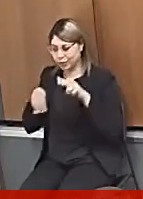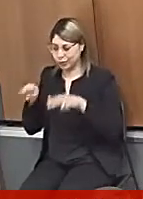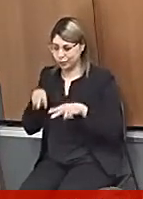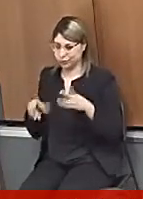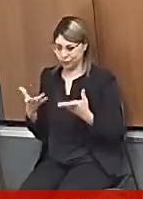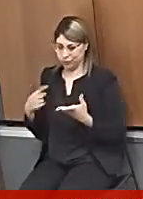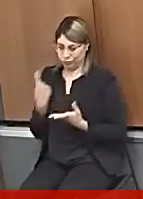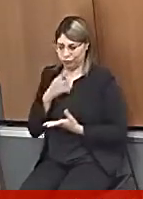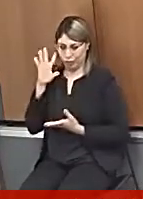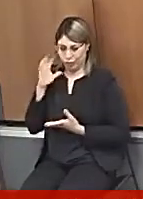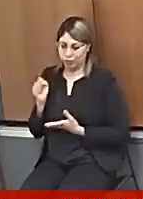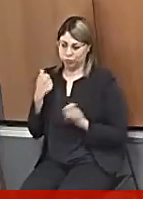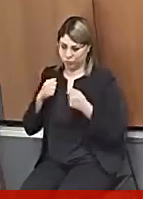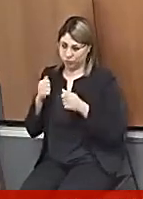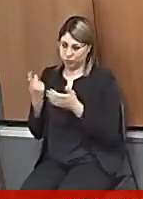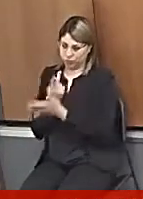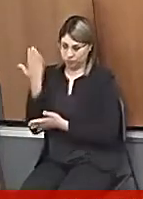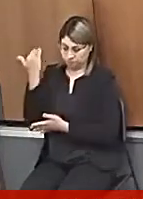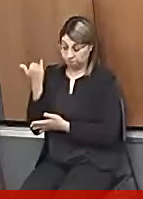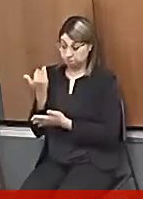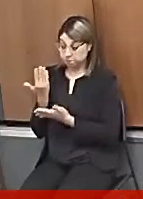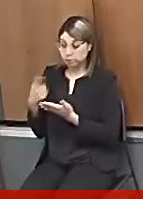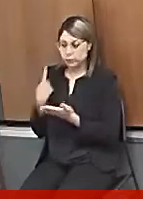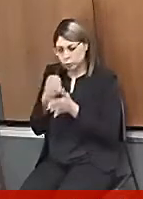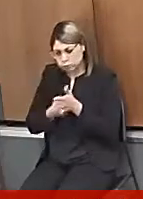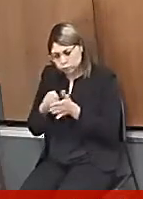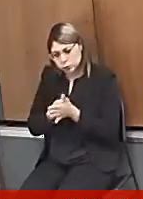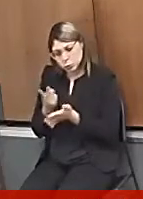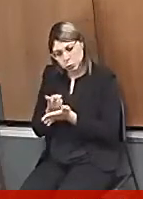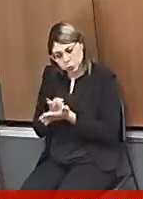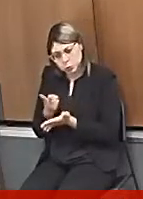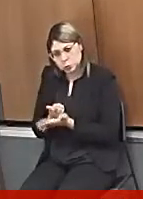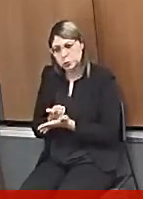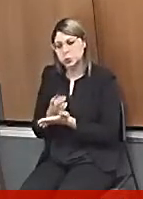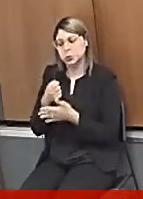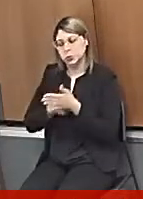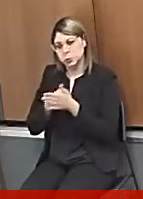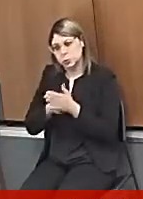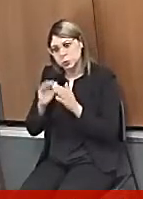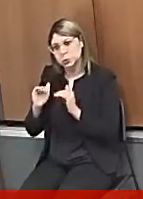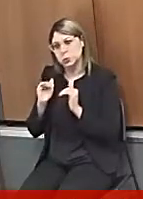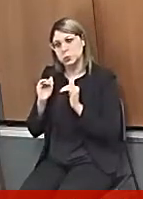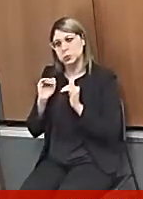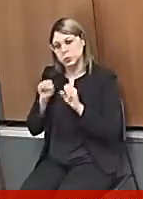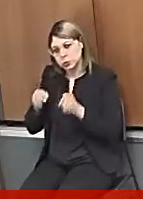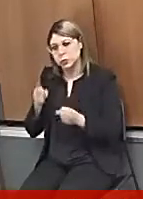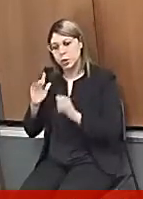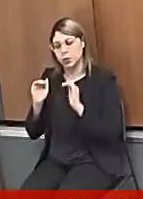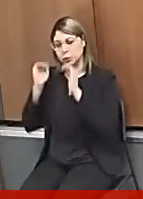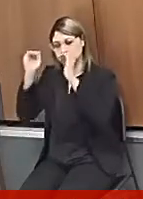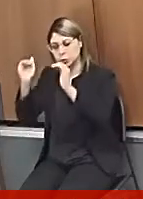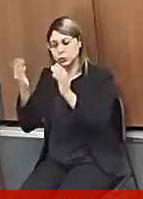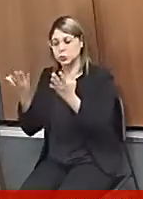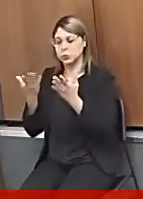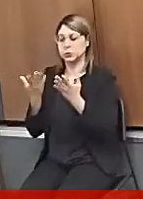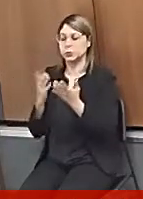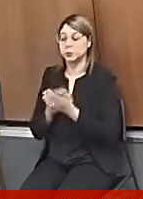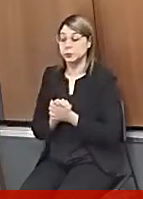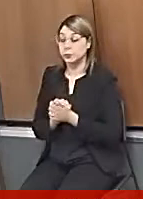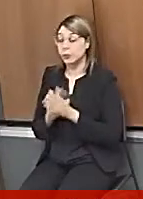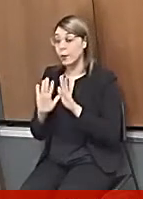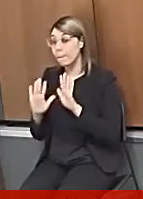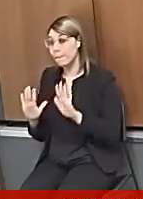na nossa opinião devia ter feito então seguir defendendo defendemos no supremo defendemos mas é